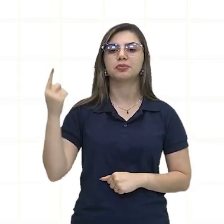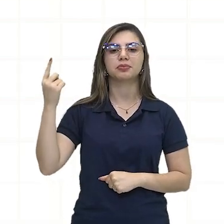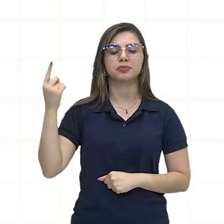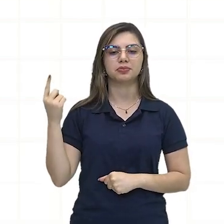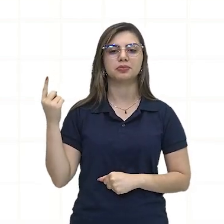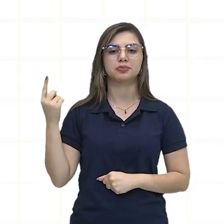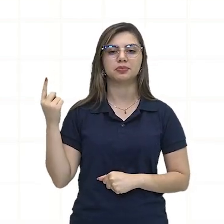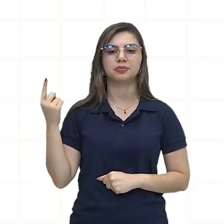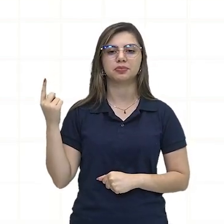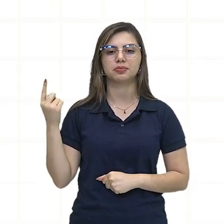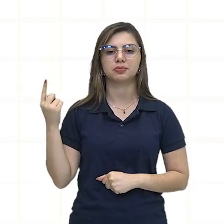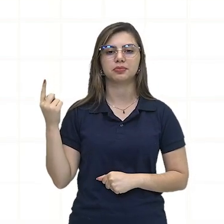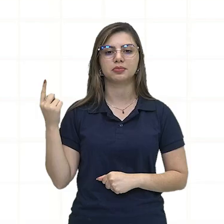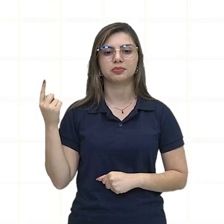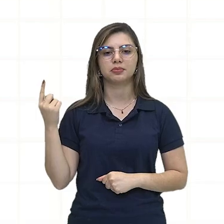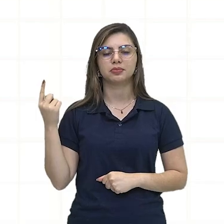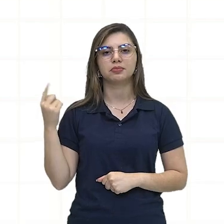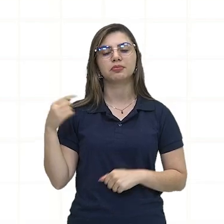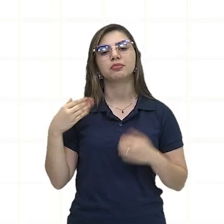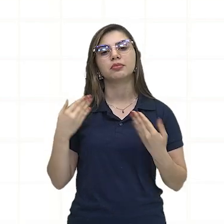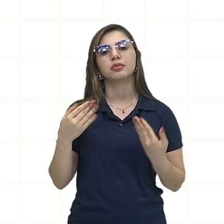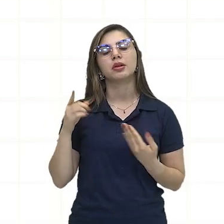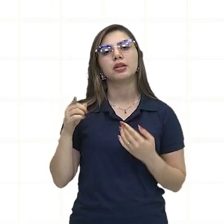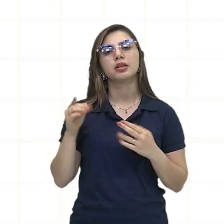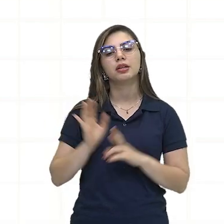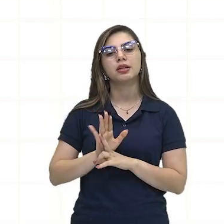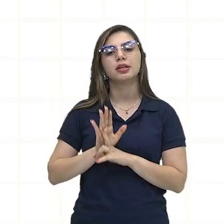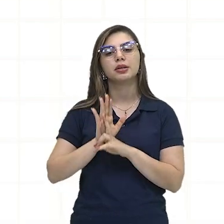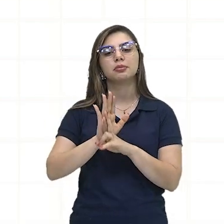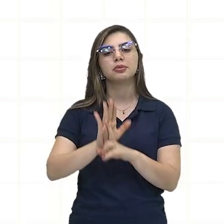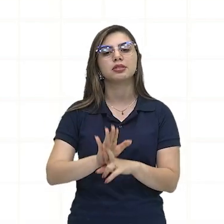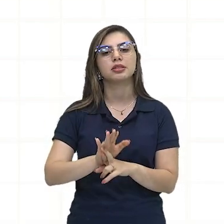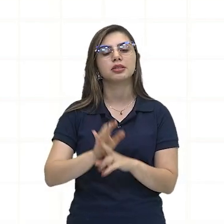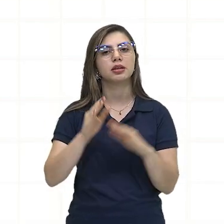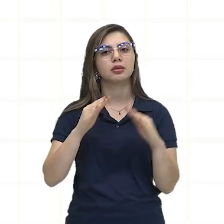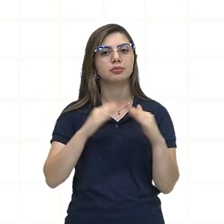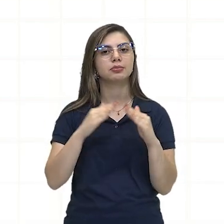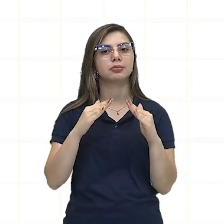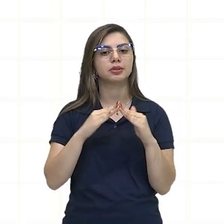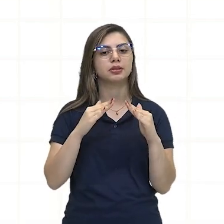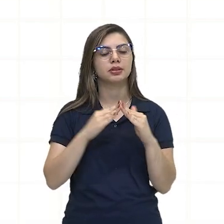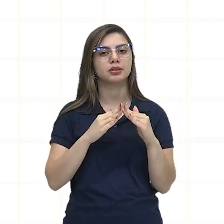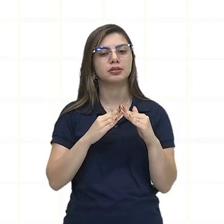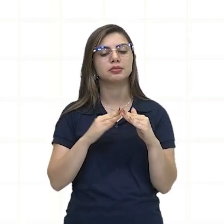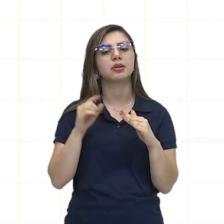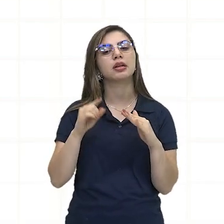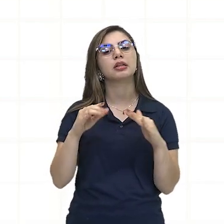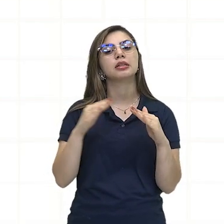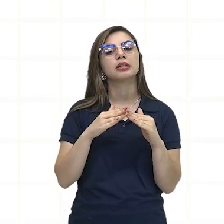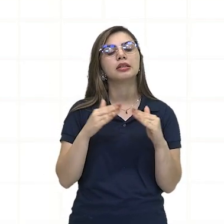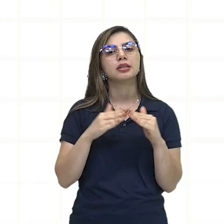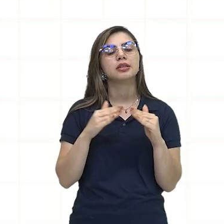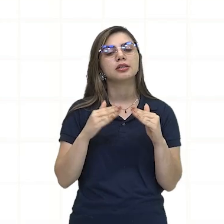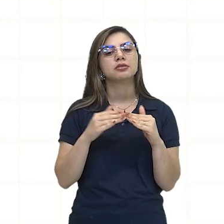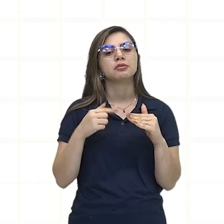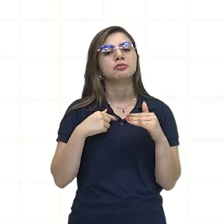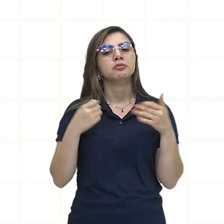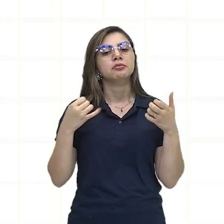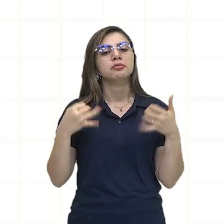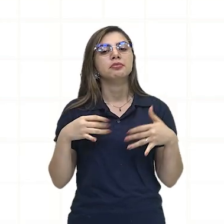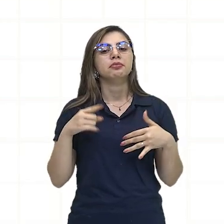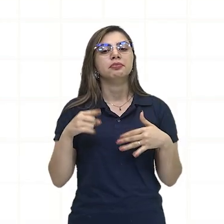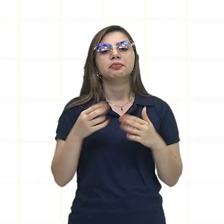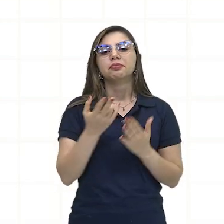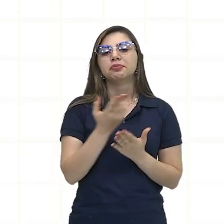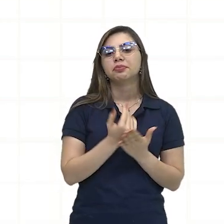exemplo de um croquis, né? Eu quis representar aí para vocês uma casa. Ah, nessa casa aí eu posso dizer por esse